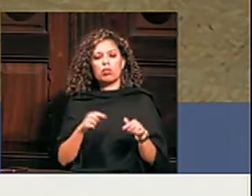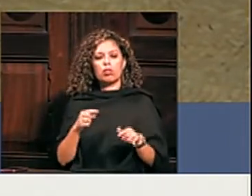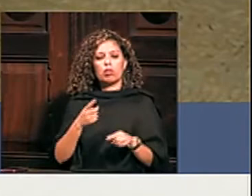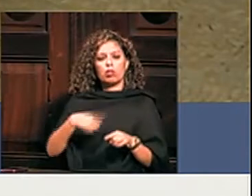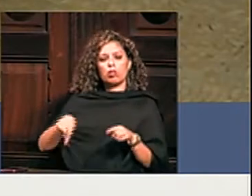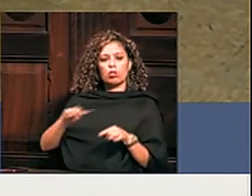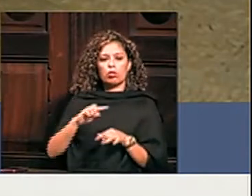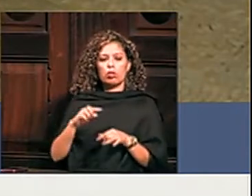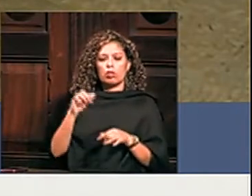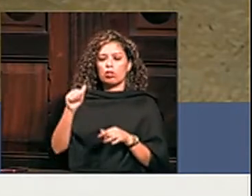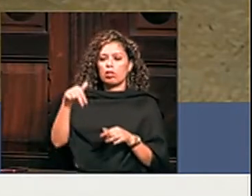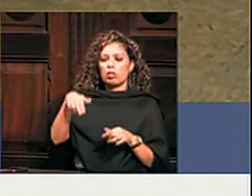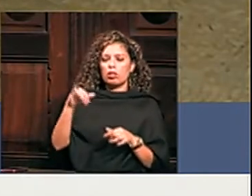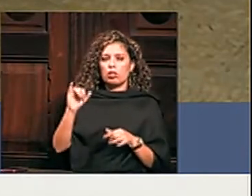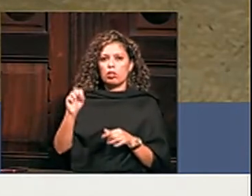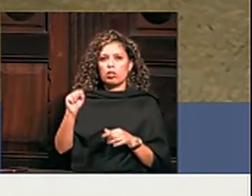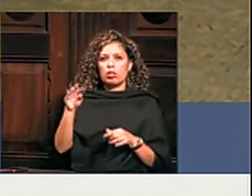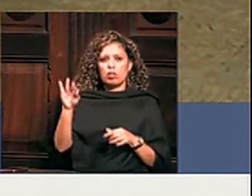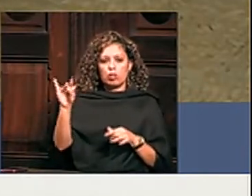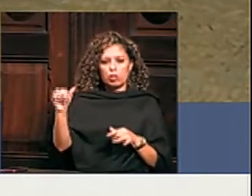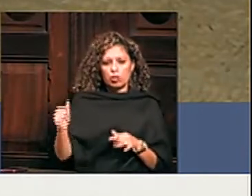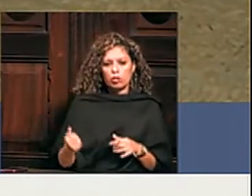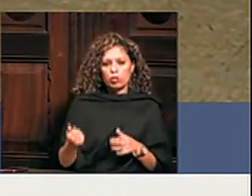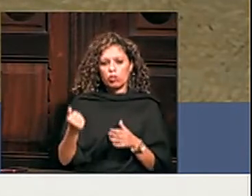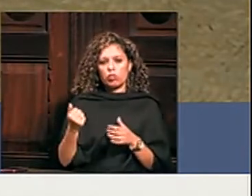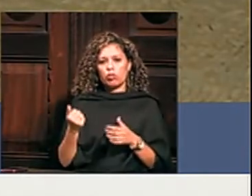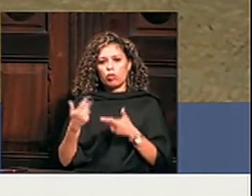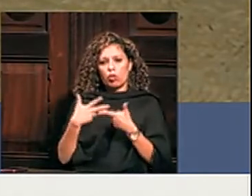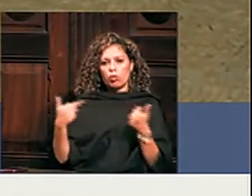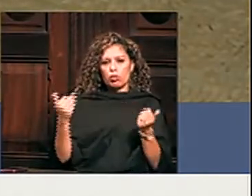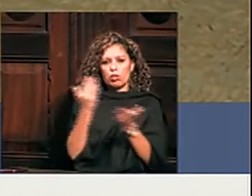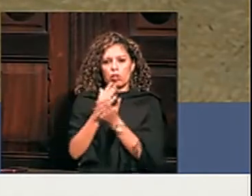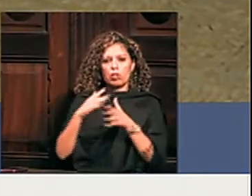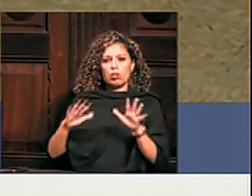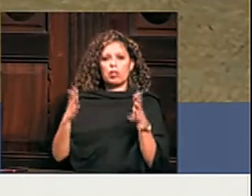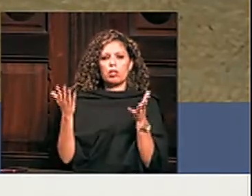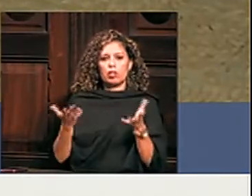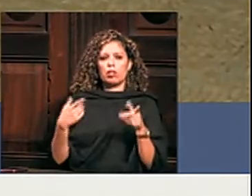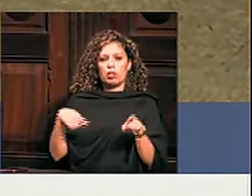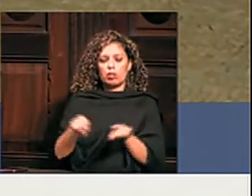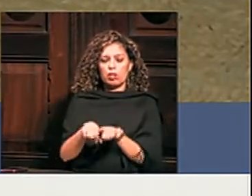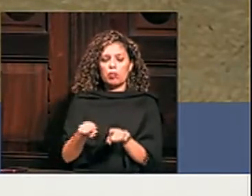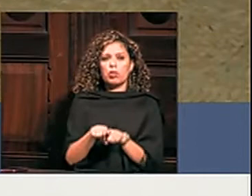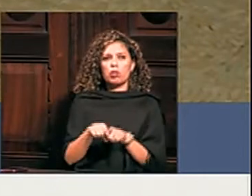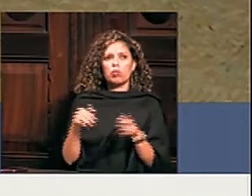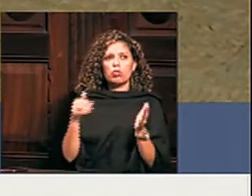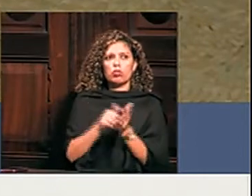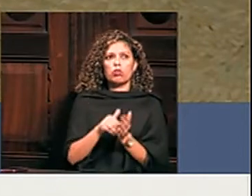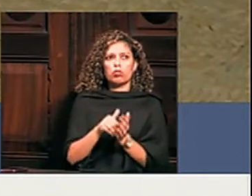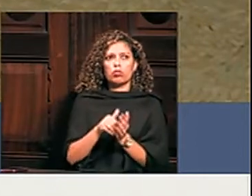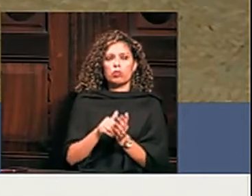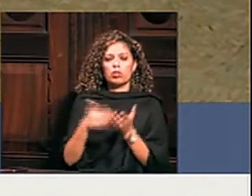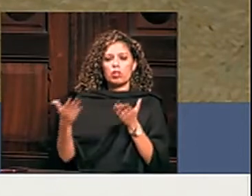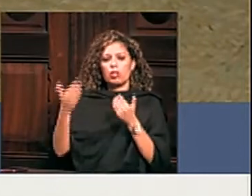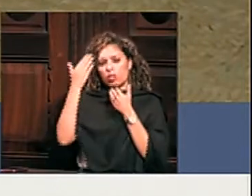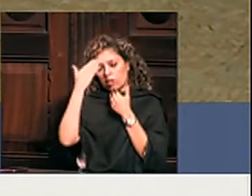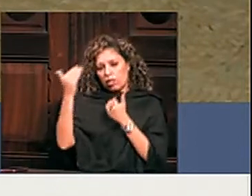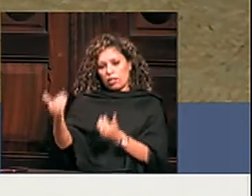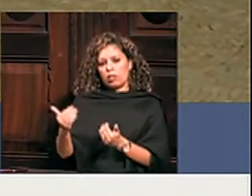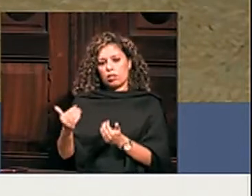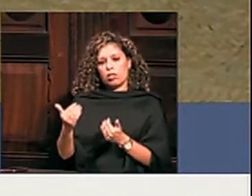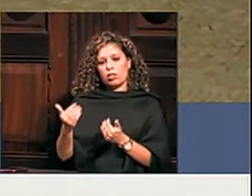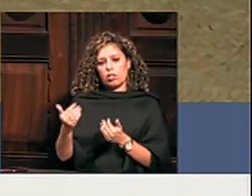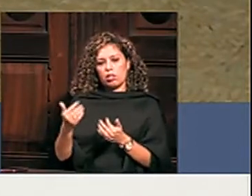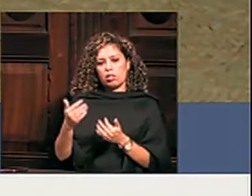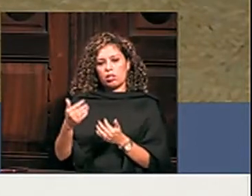anistia administrativa, que é competência desta Casa. E, por último, senhor presidente, agradecer aqui a